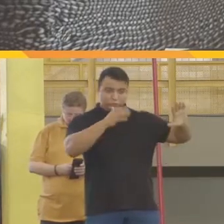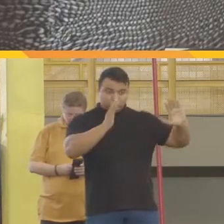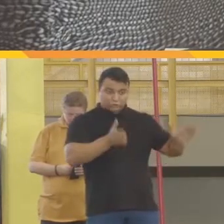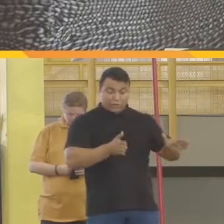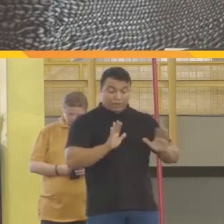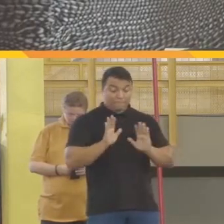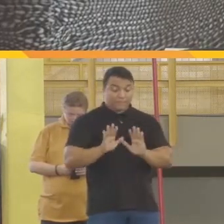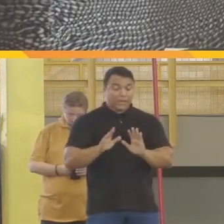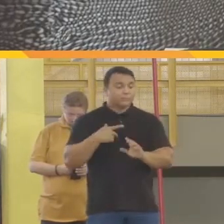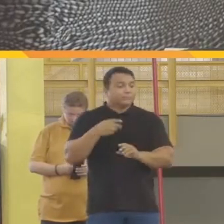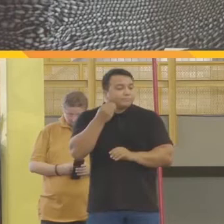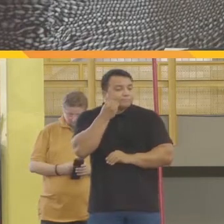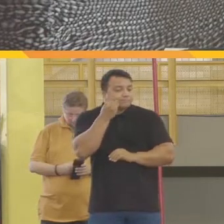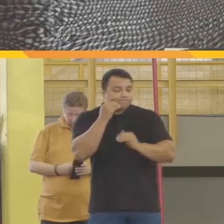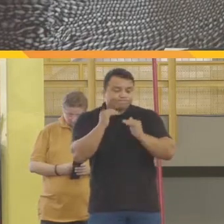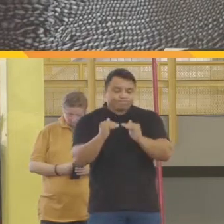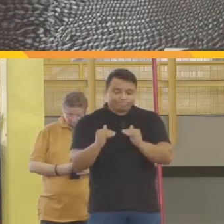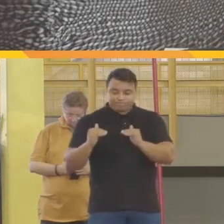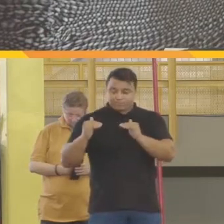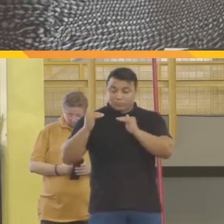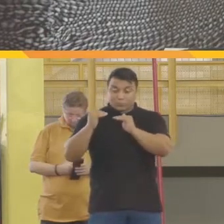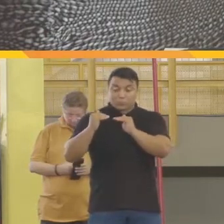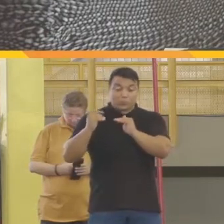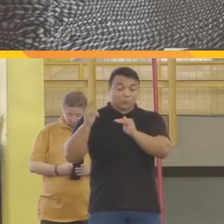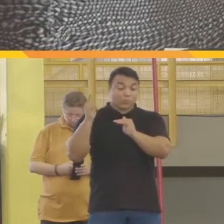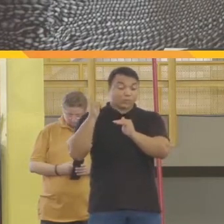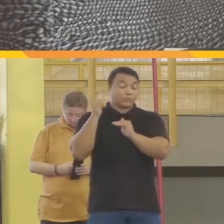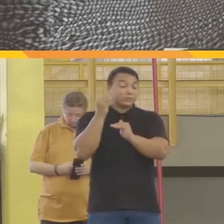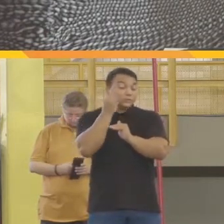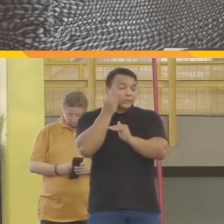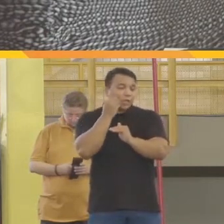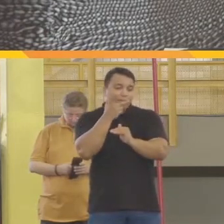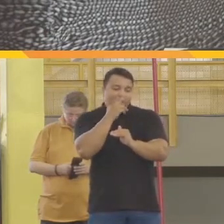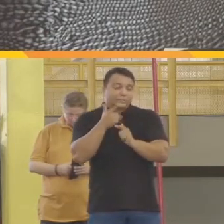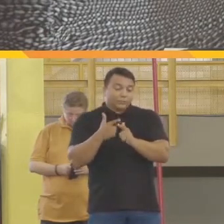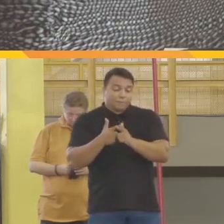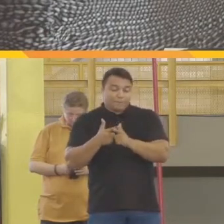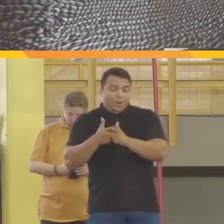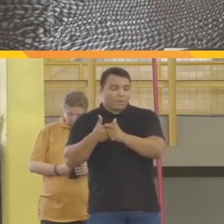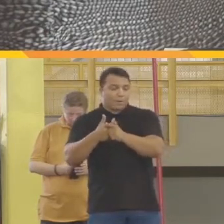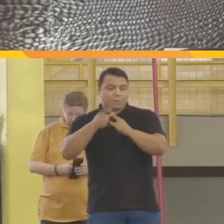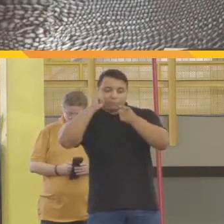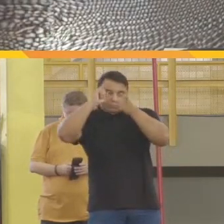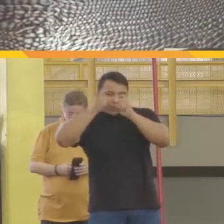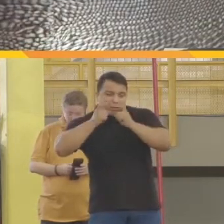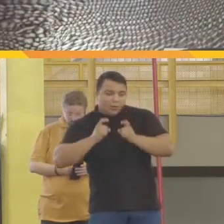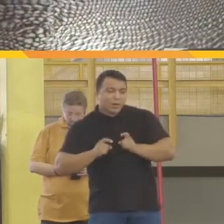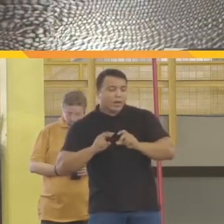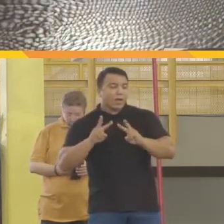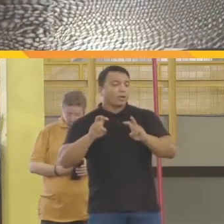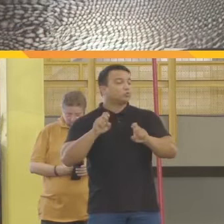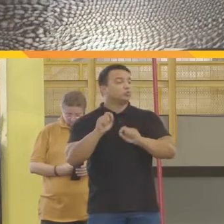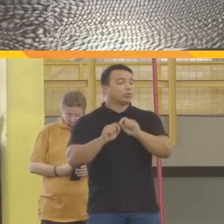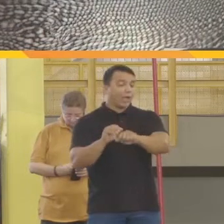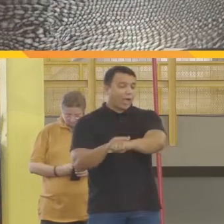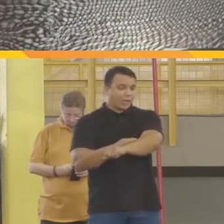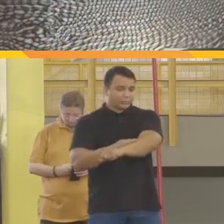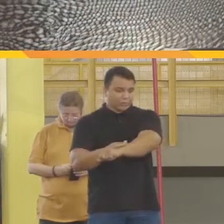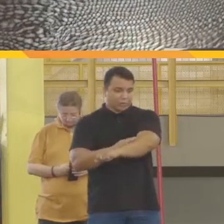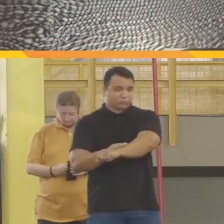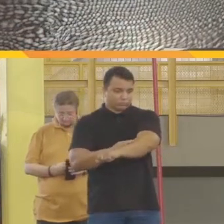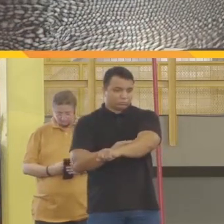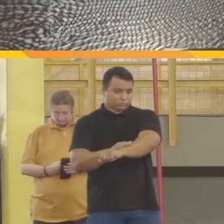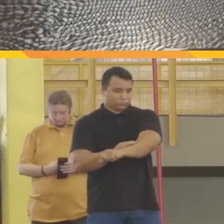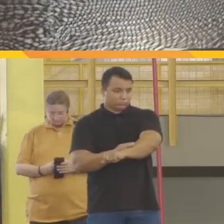passou a ser buscada, como, sobretudo, ela passou a ser problematizada e discutida junto à questão racial.